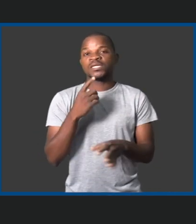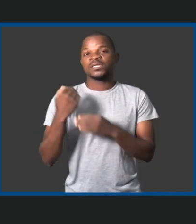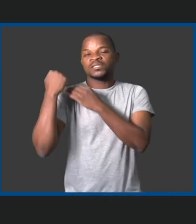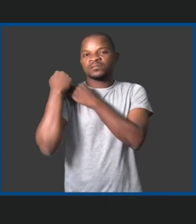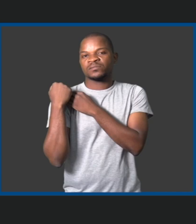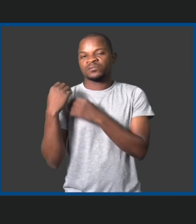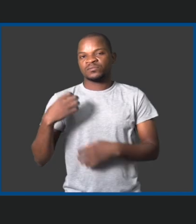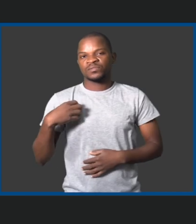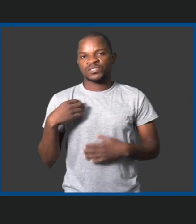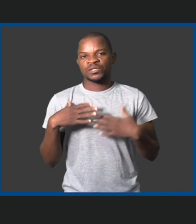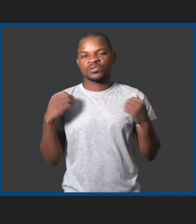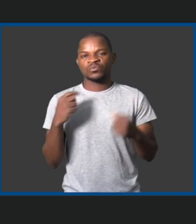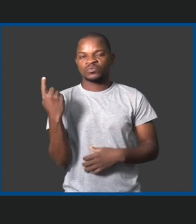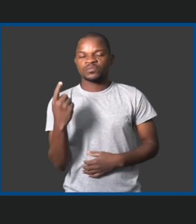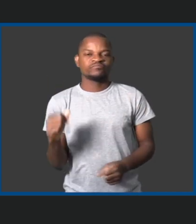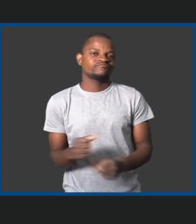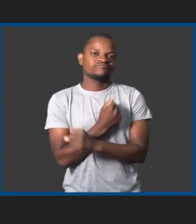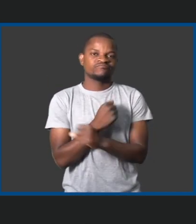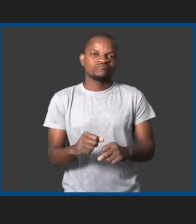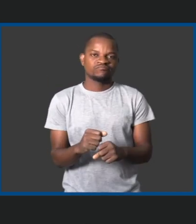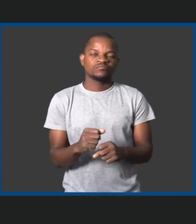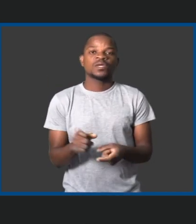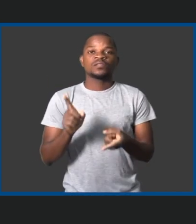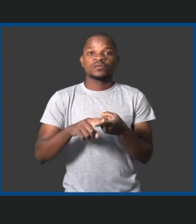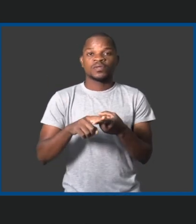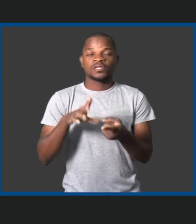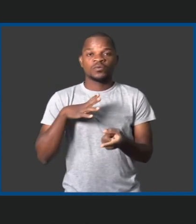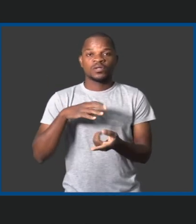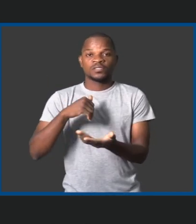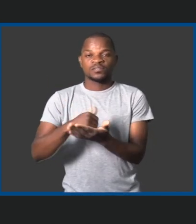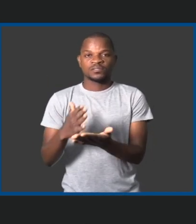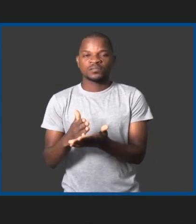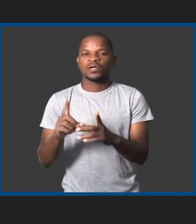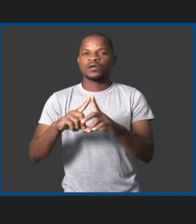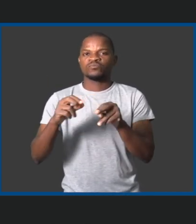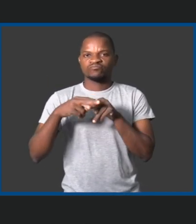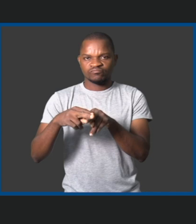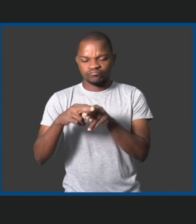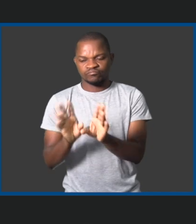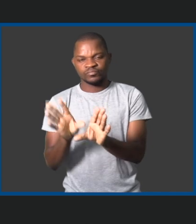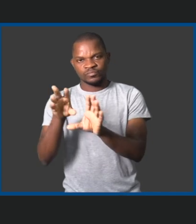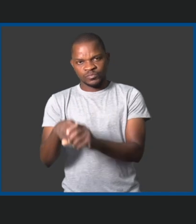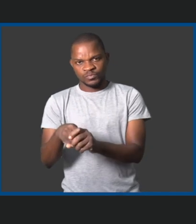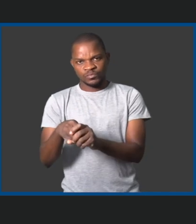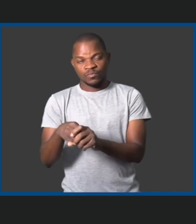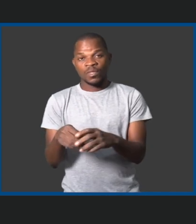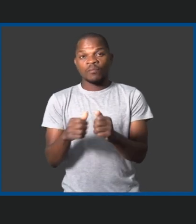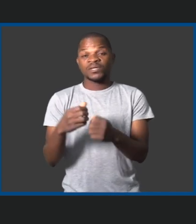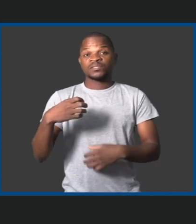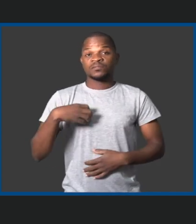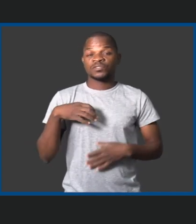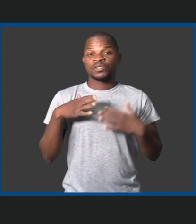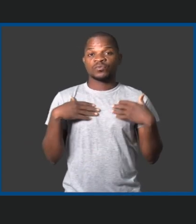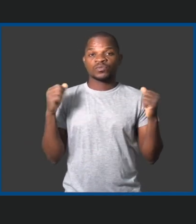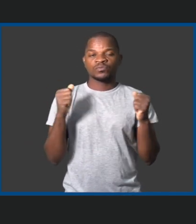de saúde, mas é um fórum multissetorial. O setor dos transportes, ele está neste grupo técnico. As orientações